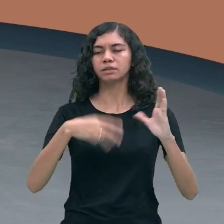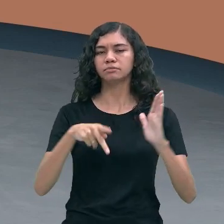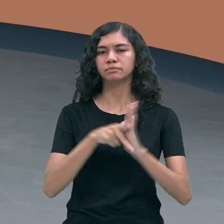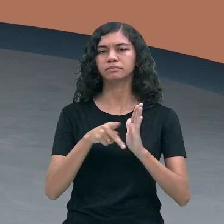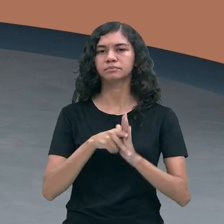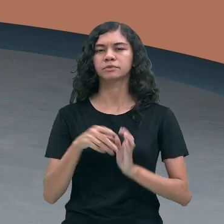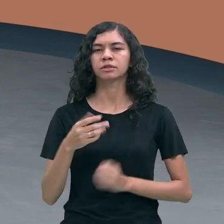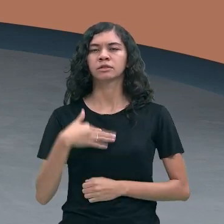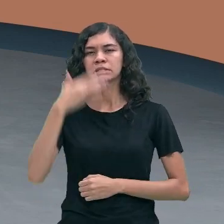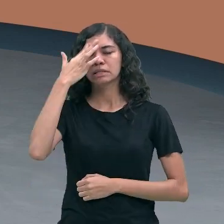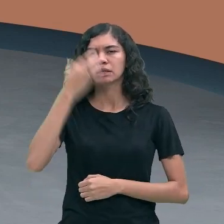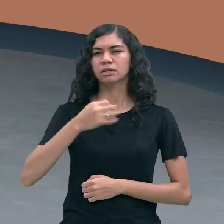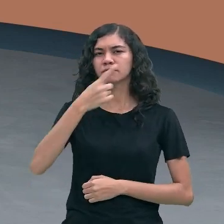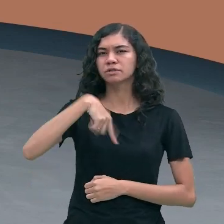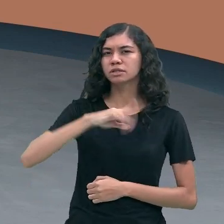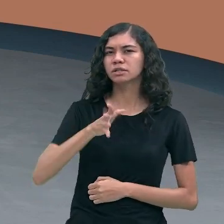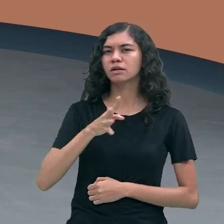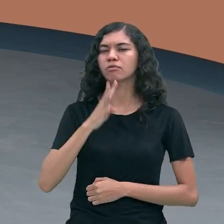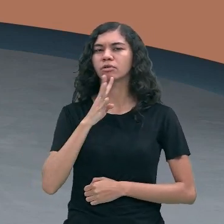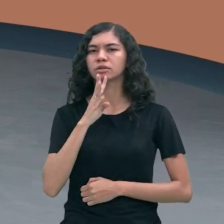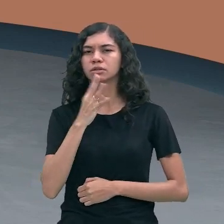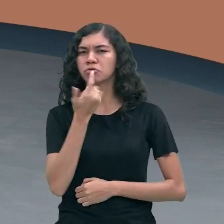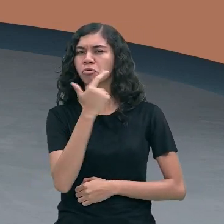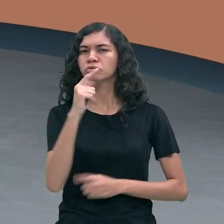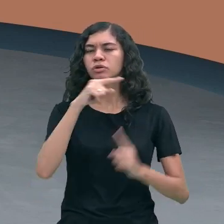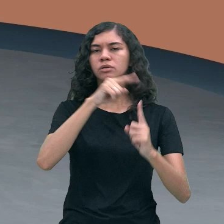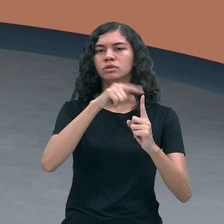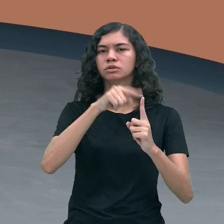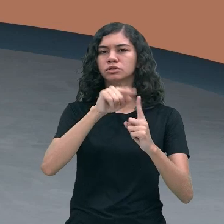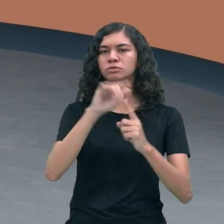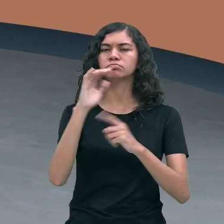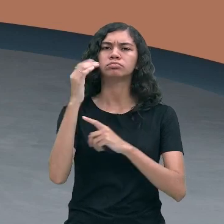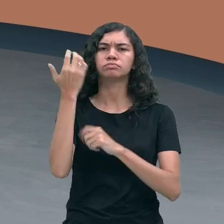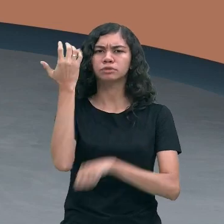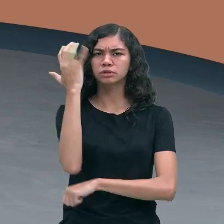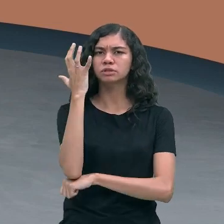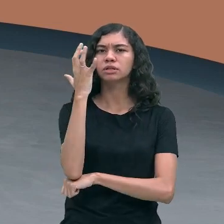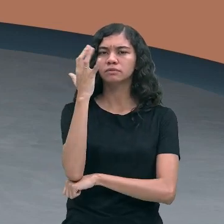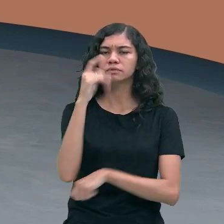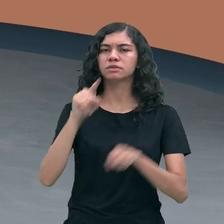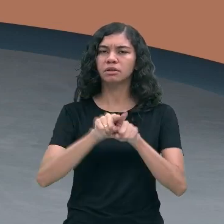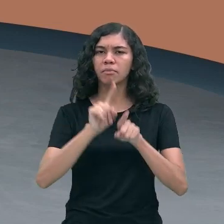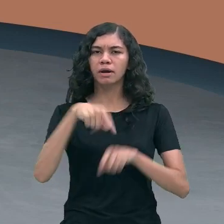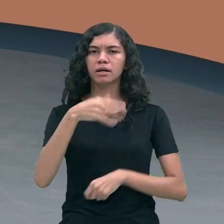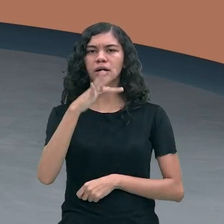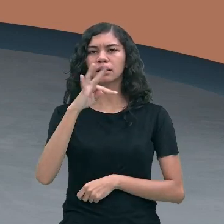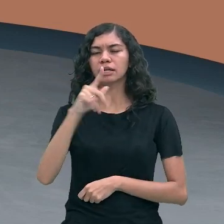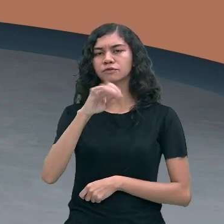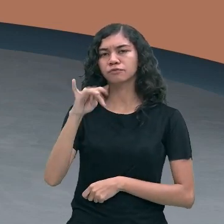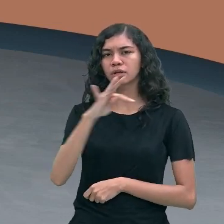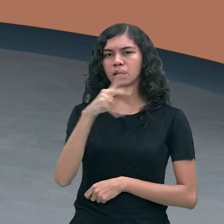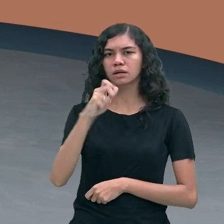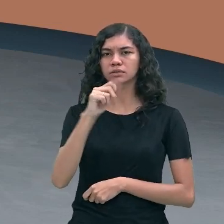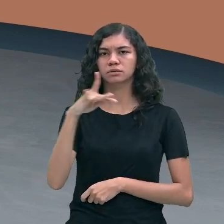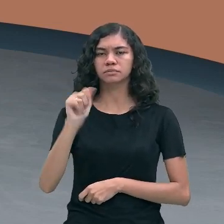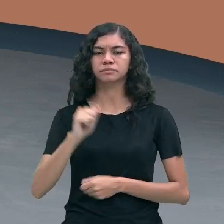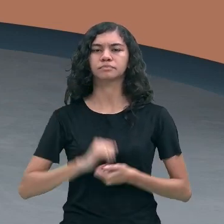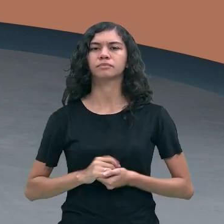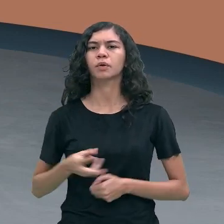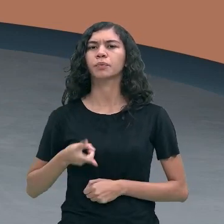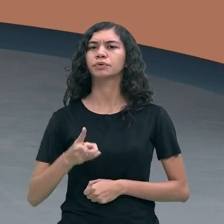você também já conheceu algum outro tipo de árvore que também é latifoliada. Vamos continuar, então,